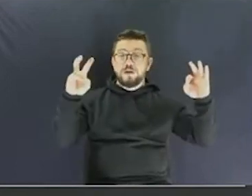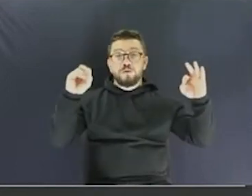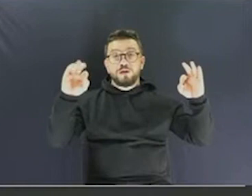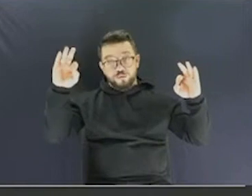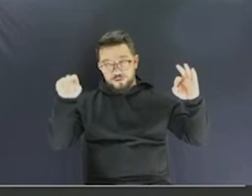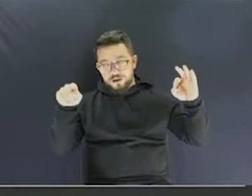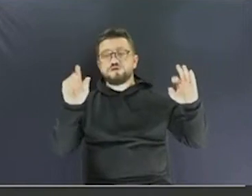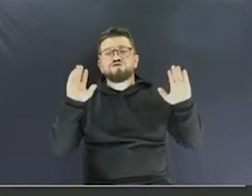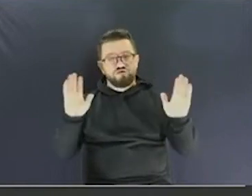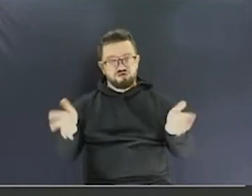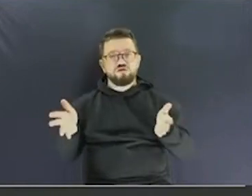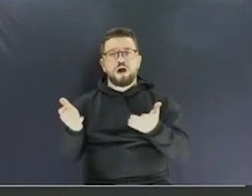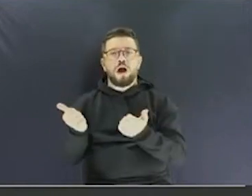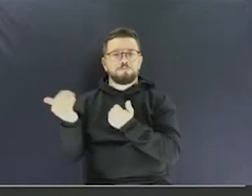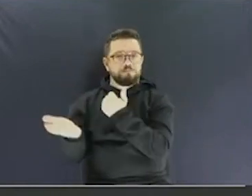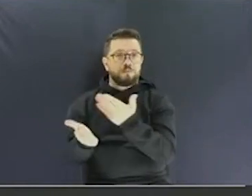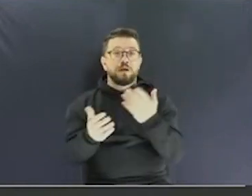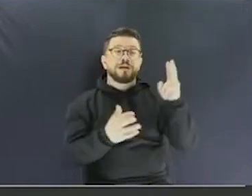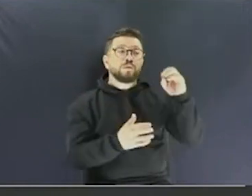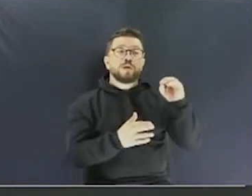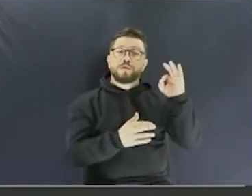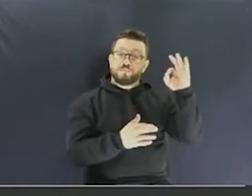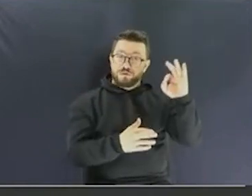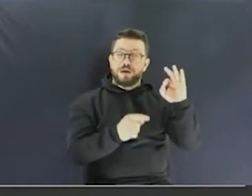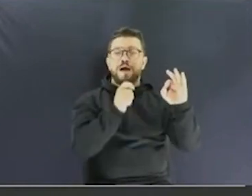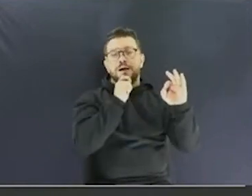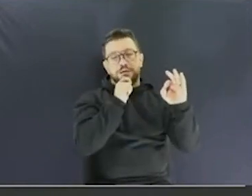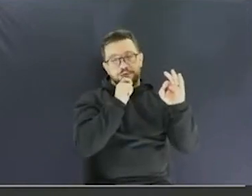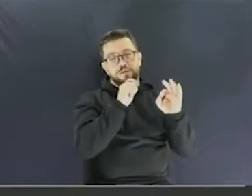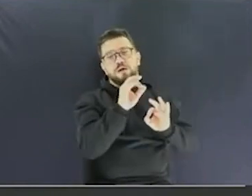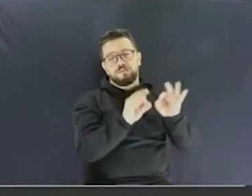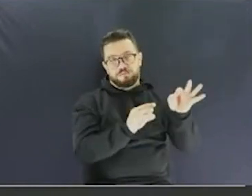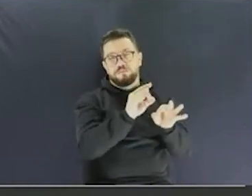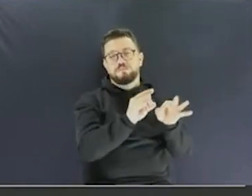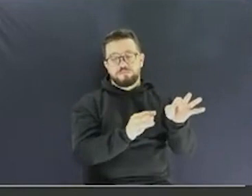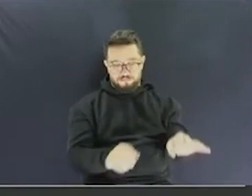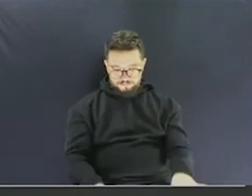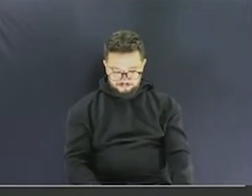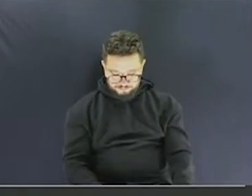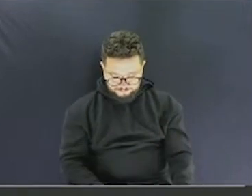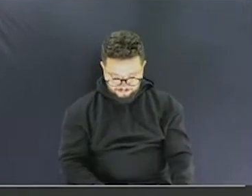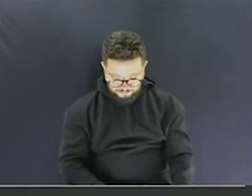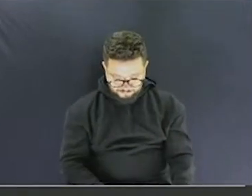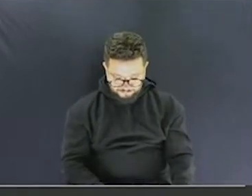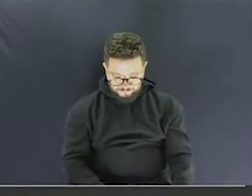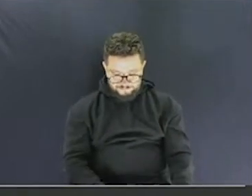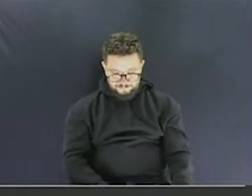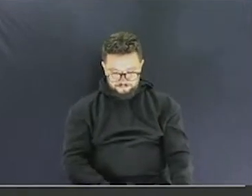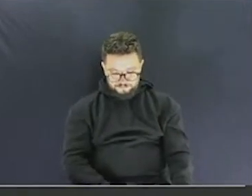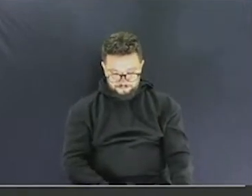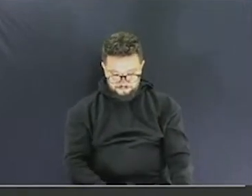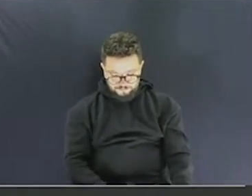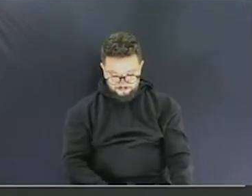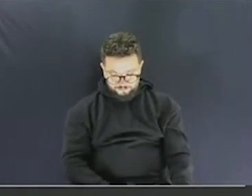Está em andamento. São 12 produtos, é um programa que, apesar de grande atividade da saúde, é relacionado dentro do plano de governo, nós temos